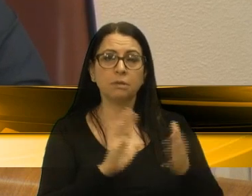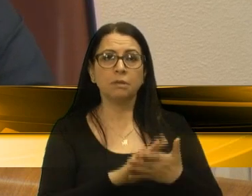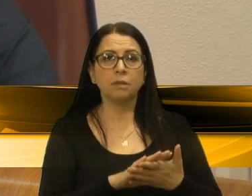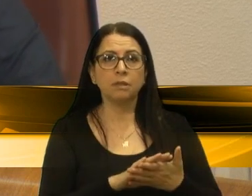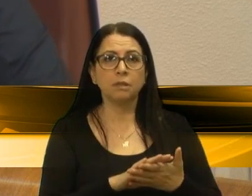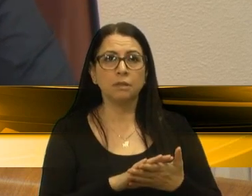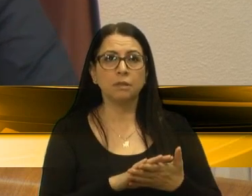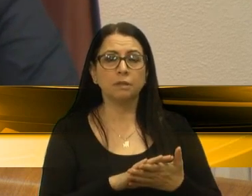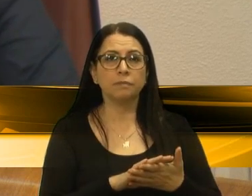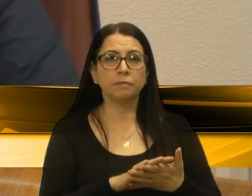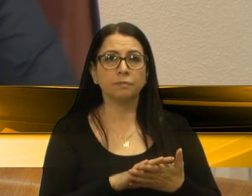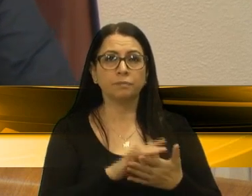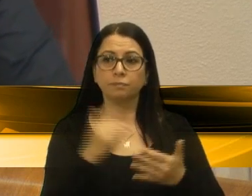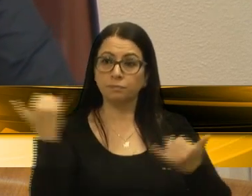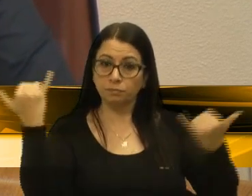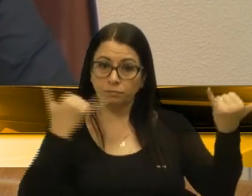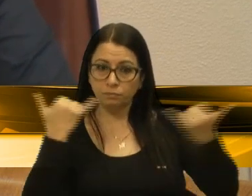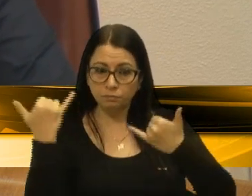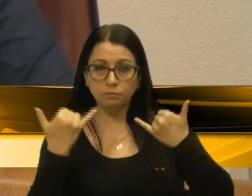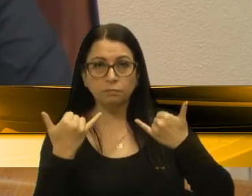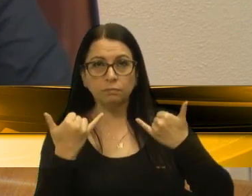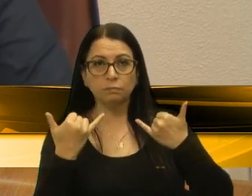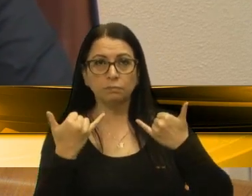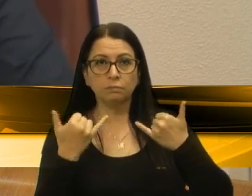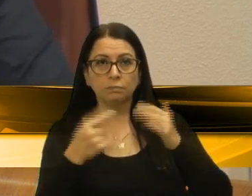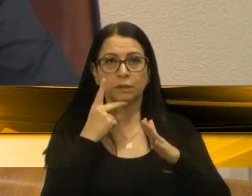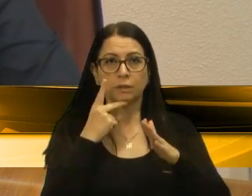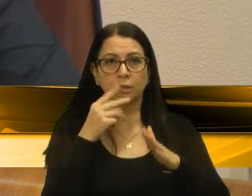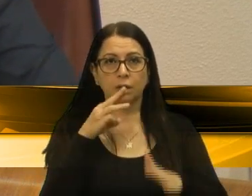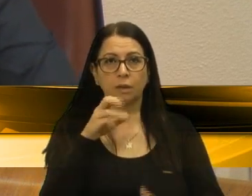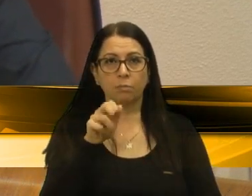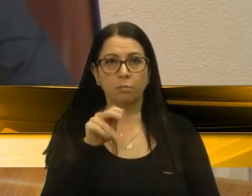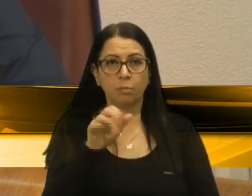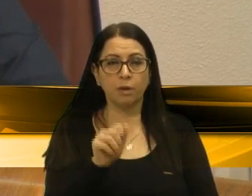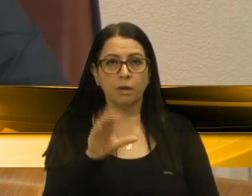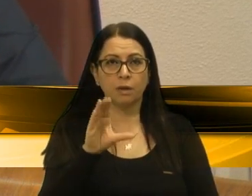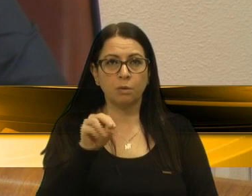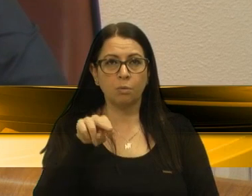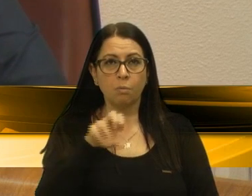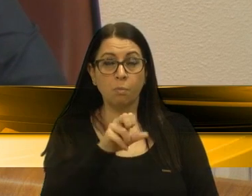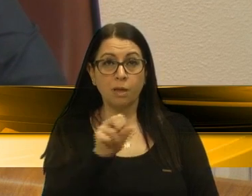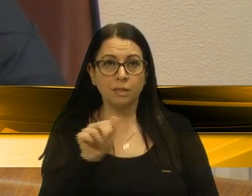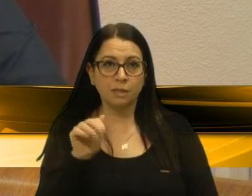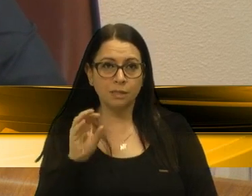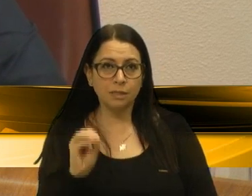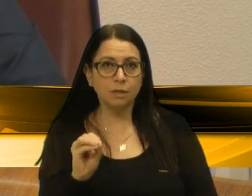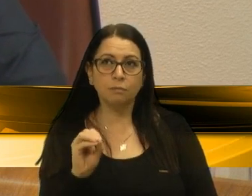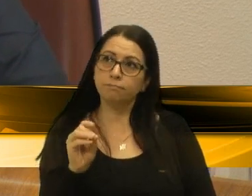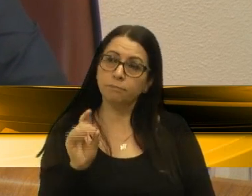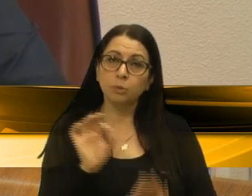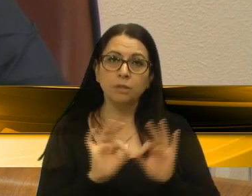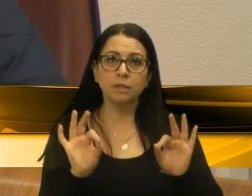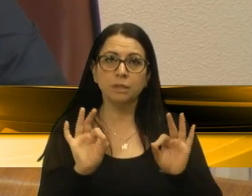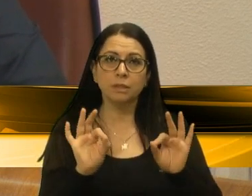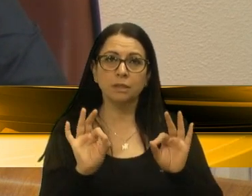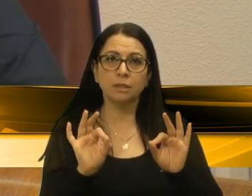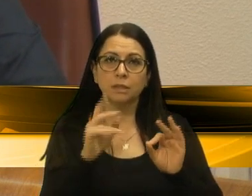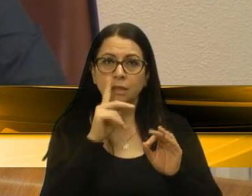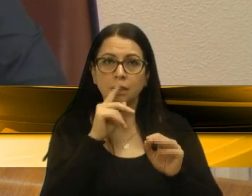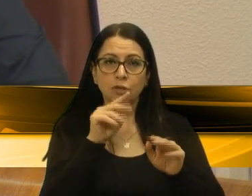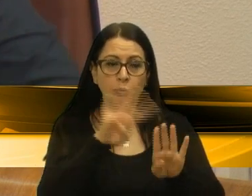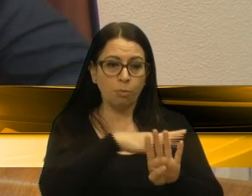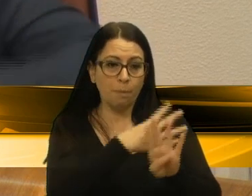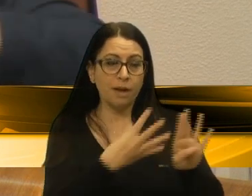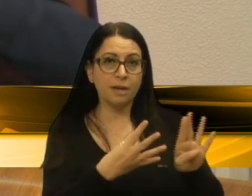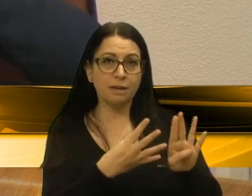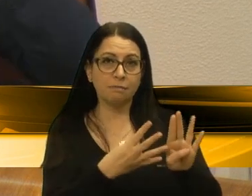consegui isso e em 2009, quando já estava acontecendo problemas, na verdade, os problemas eram apontados desde 2003. Essas diferenças, porque o que o